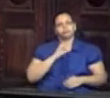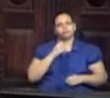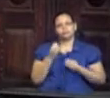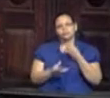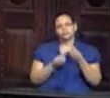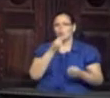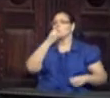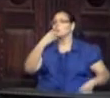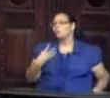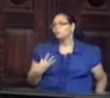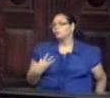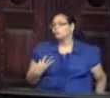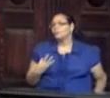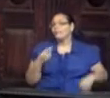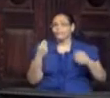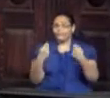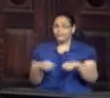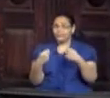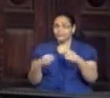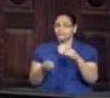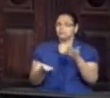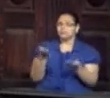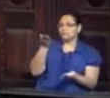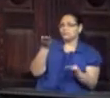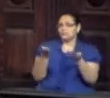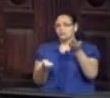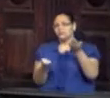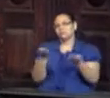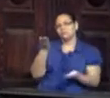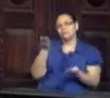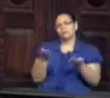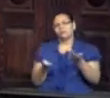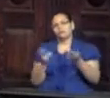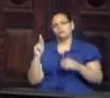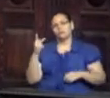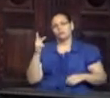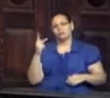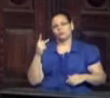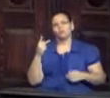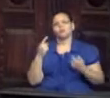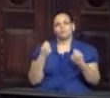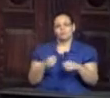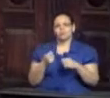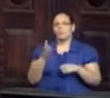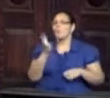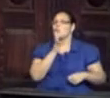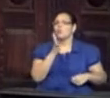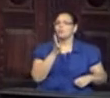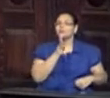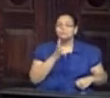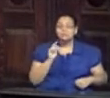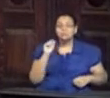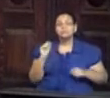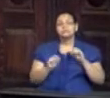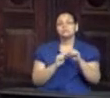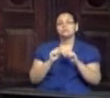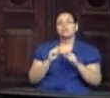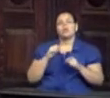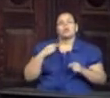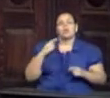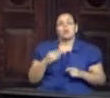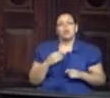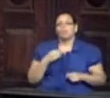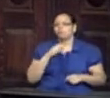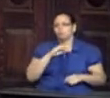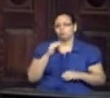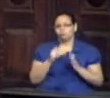só são bons. É preciso equilibrar essa história, é preciso reconhecer que nem todo incentivo é